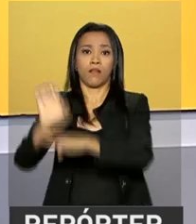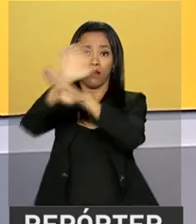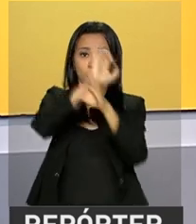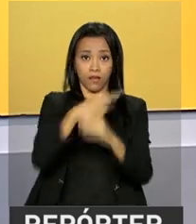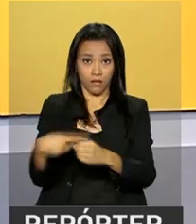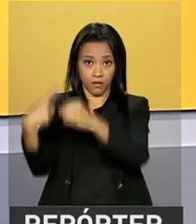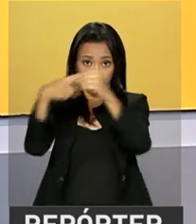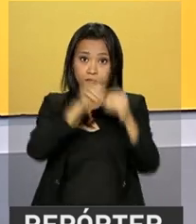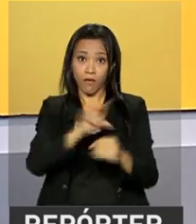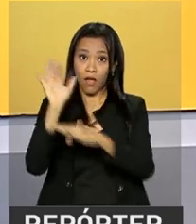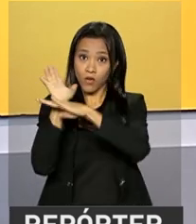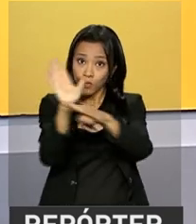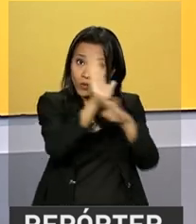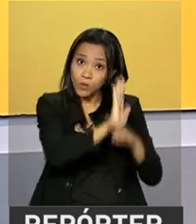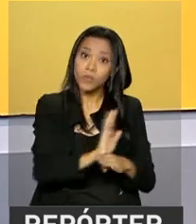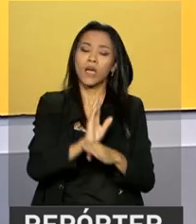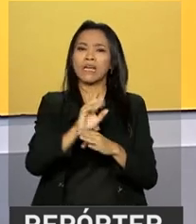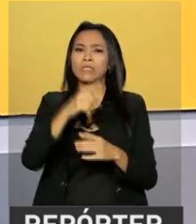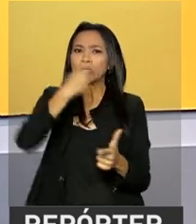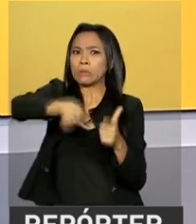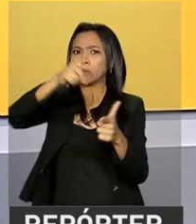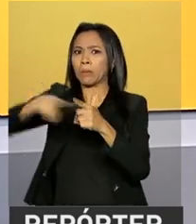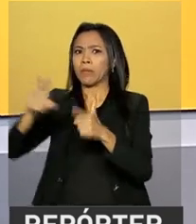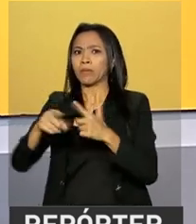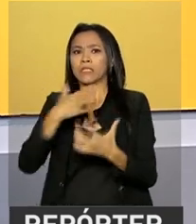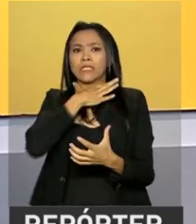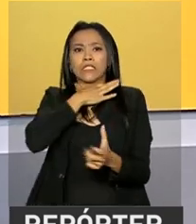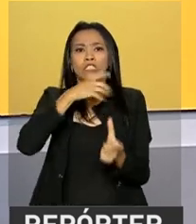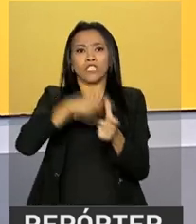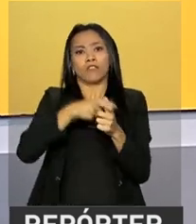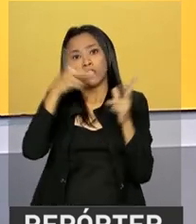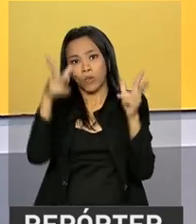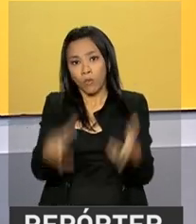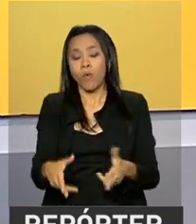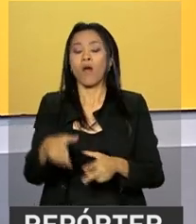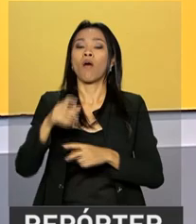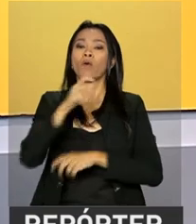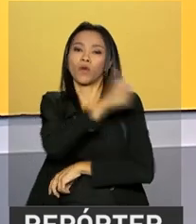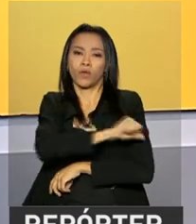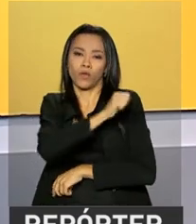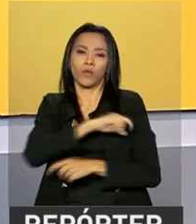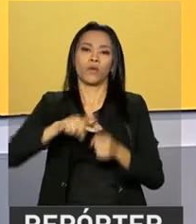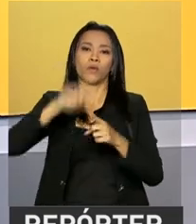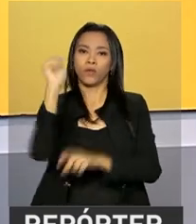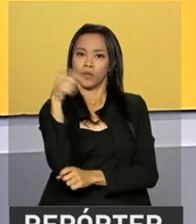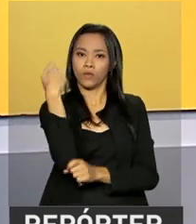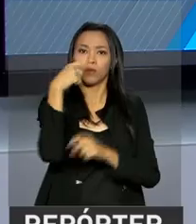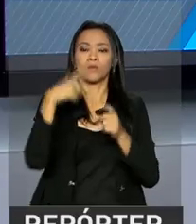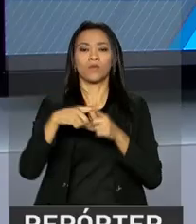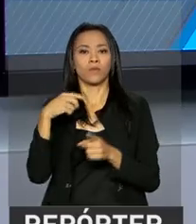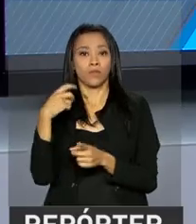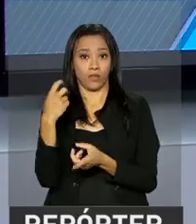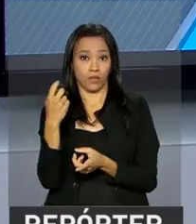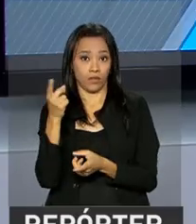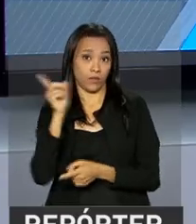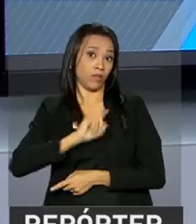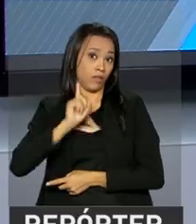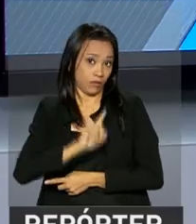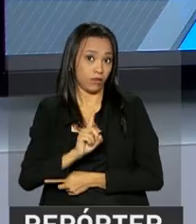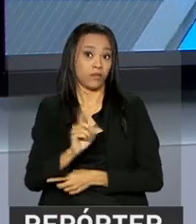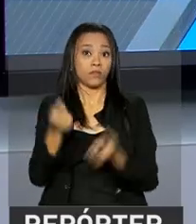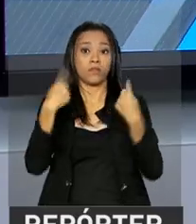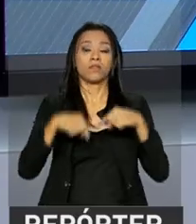beneficiar estados em situação de calamidade fiscal como Rio de Janeiro, Rio Grande do Sul e Minas Gerais. A